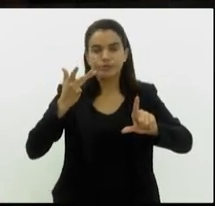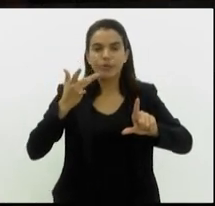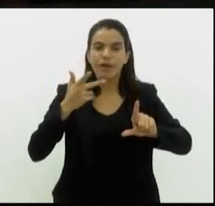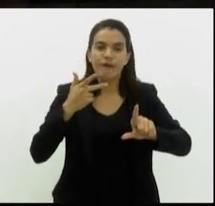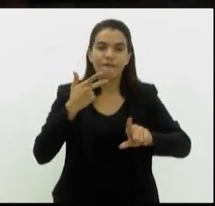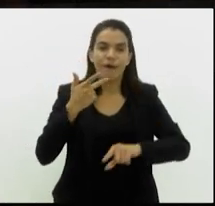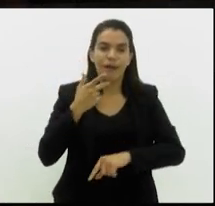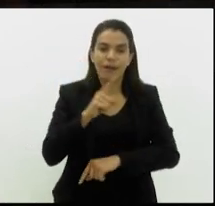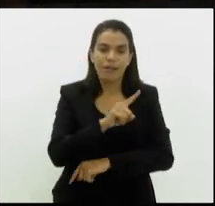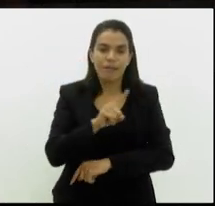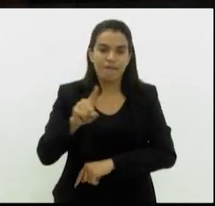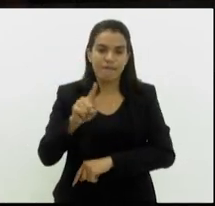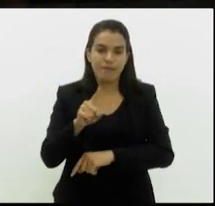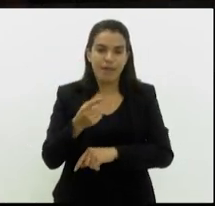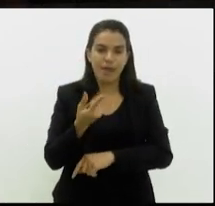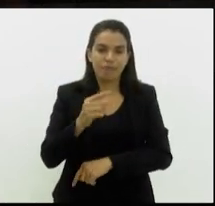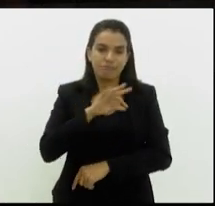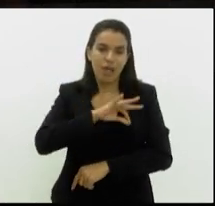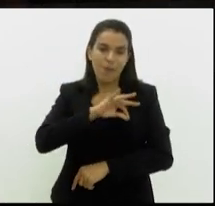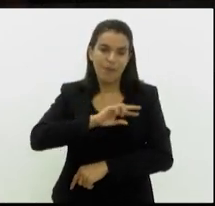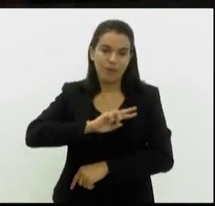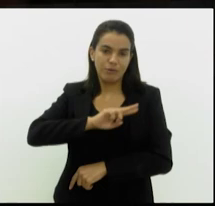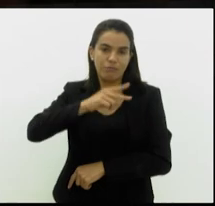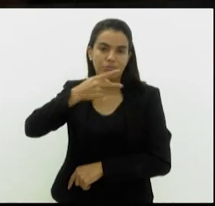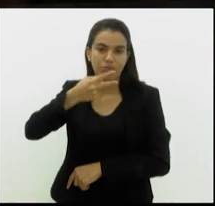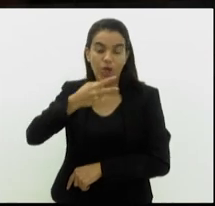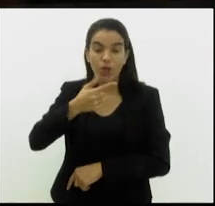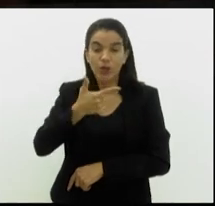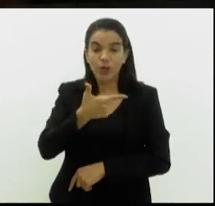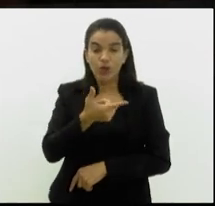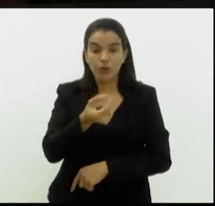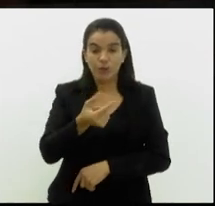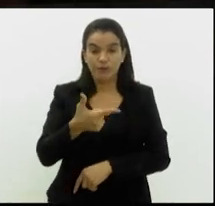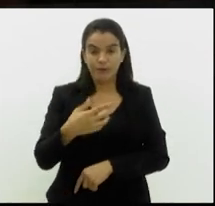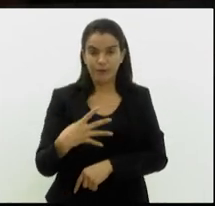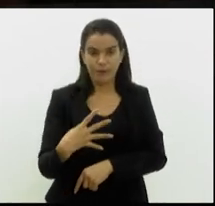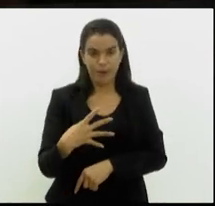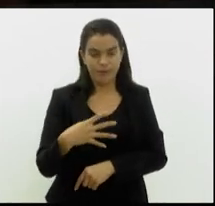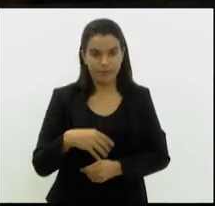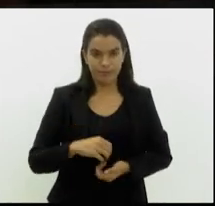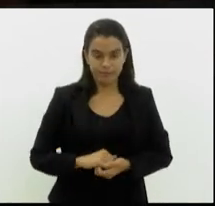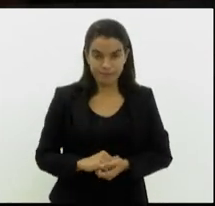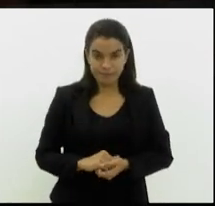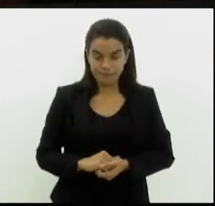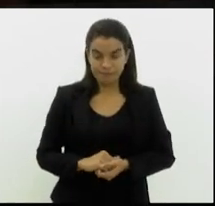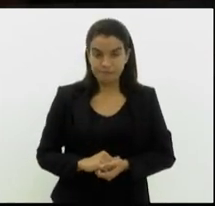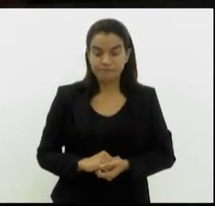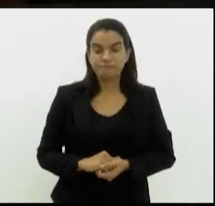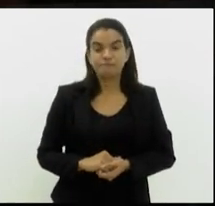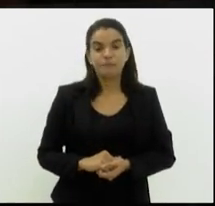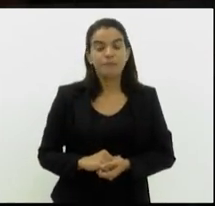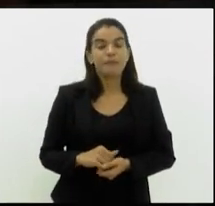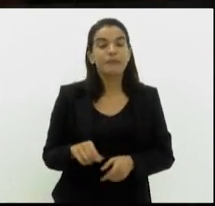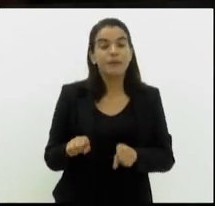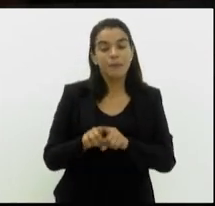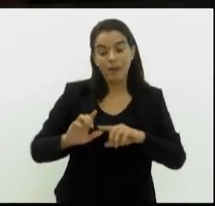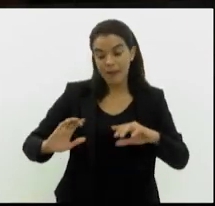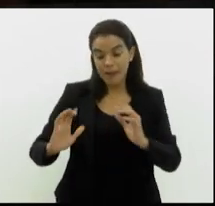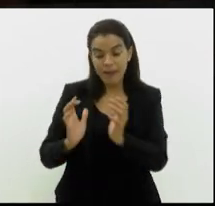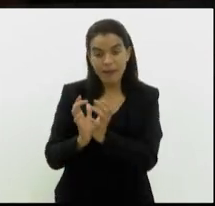aumento para os servidores em 2024 e diz que equipe